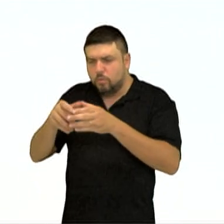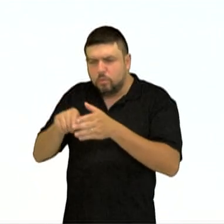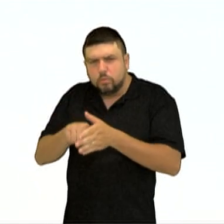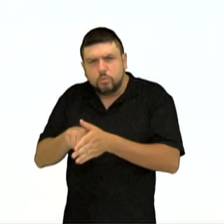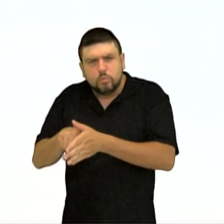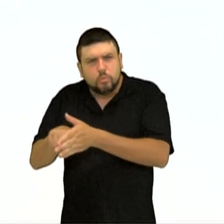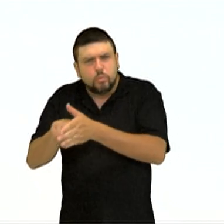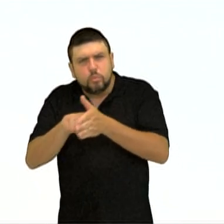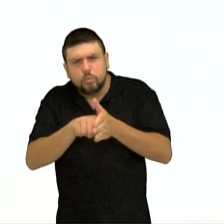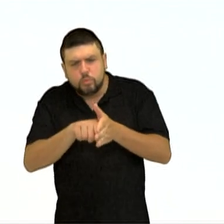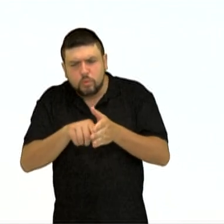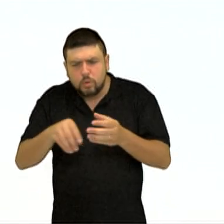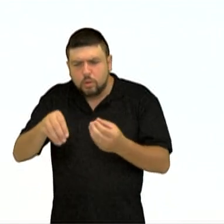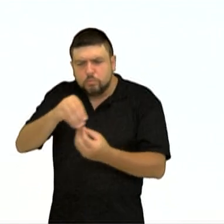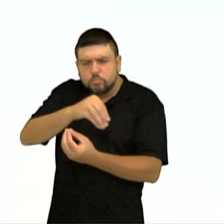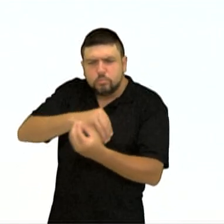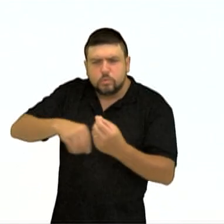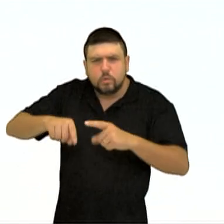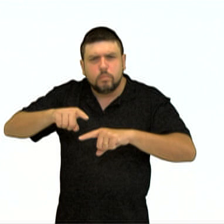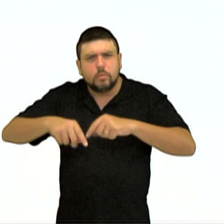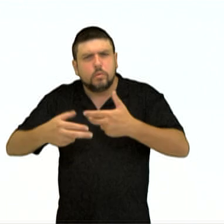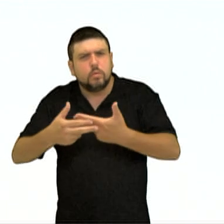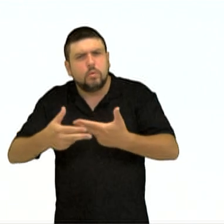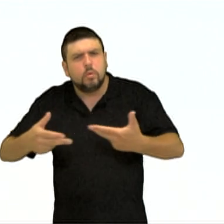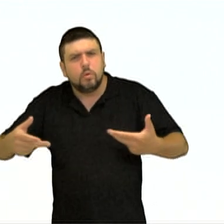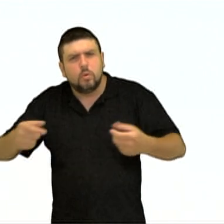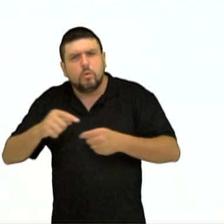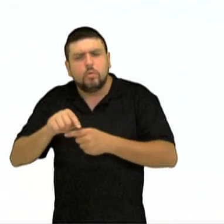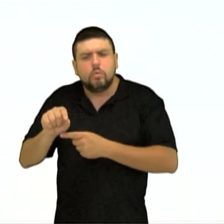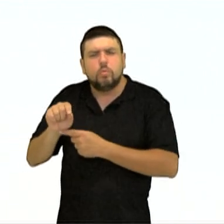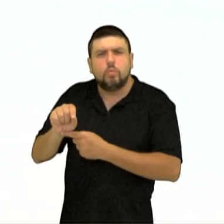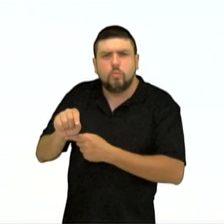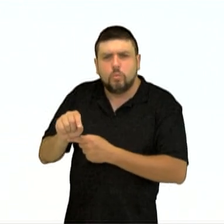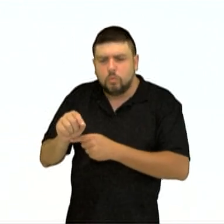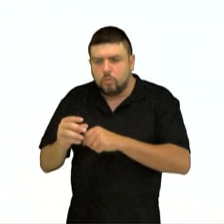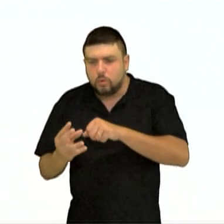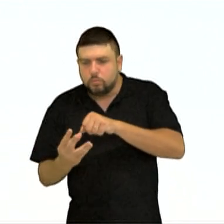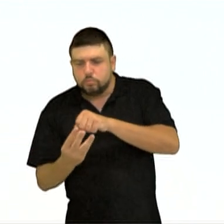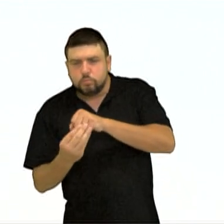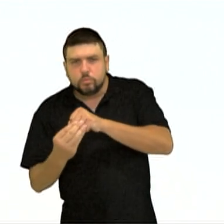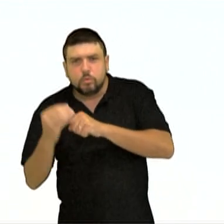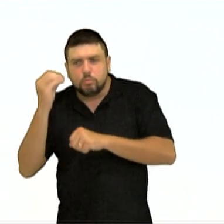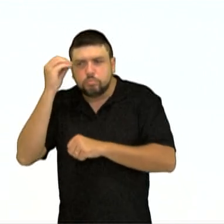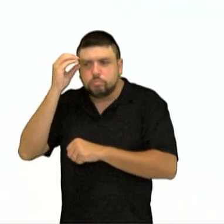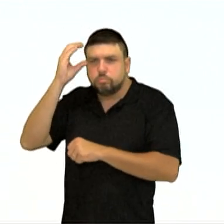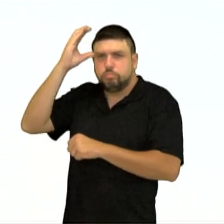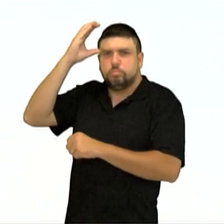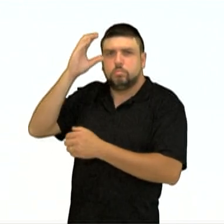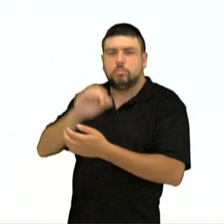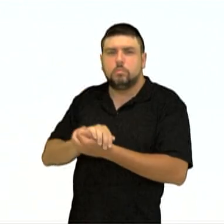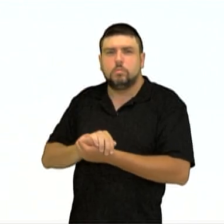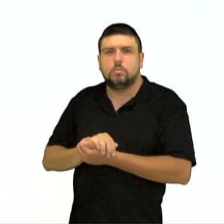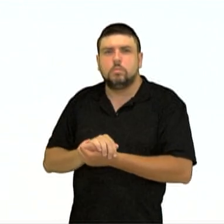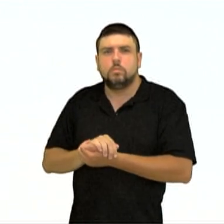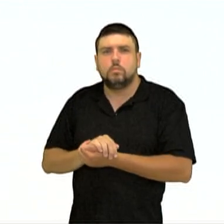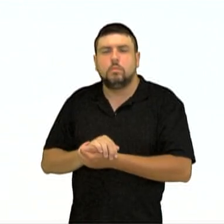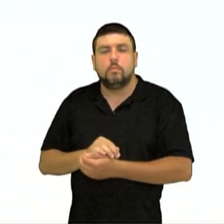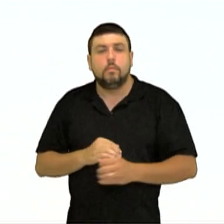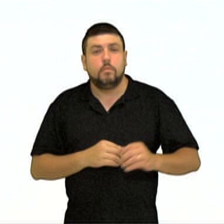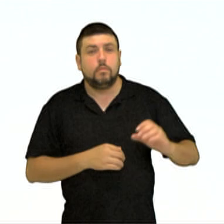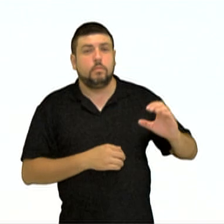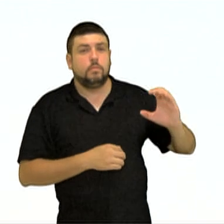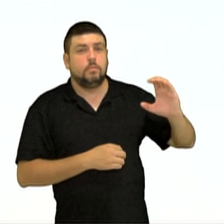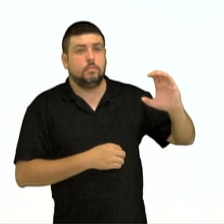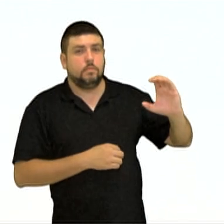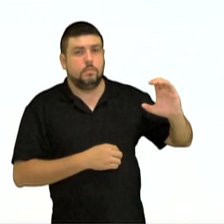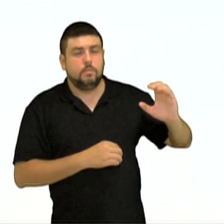pesquisadores que misturavam materiais em busca de conhecimento e riqueza? Ou você acha que era